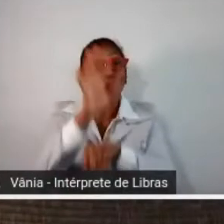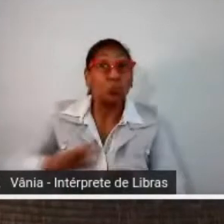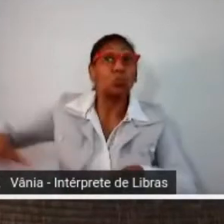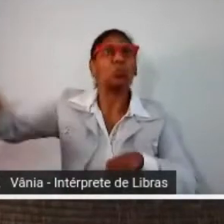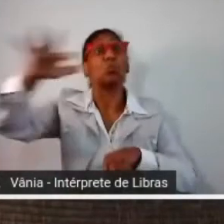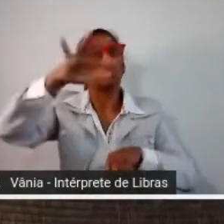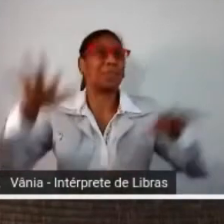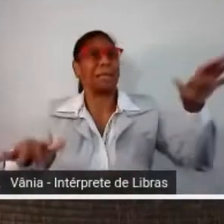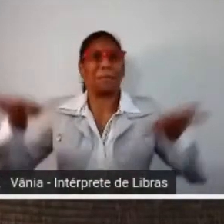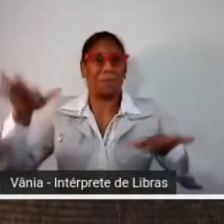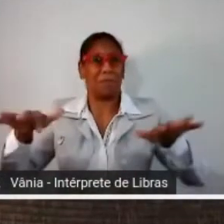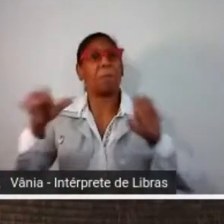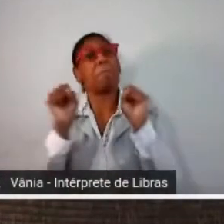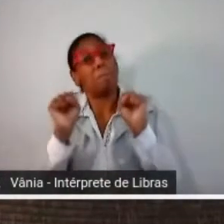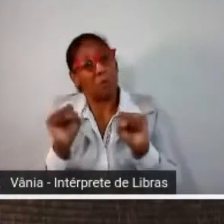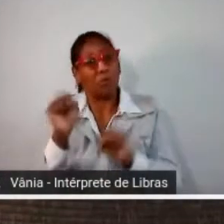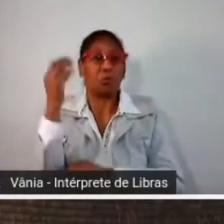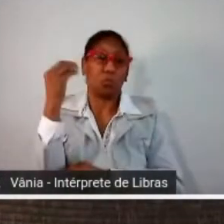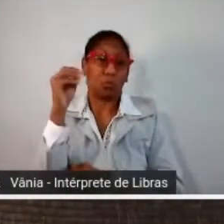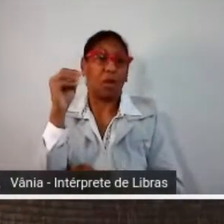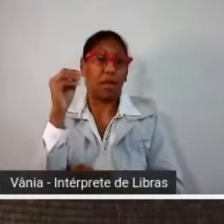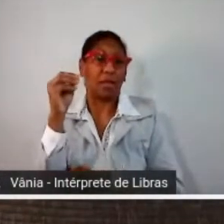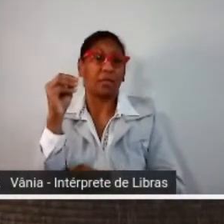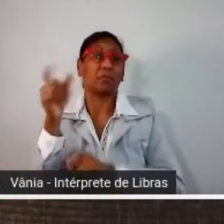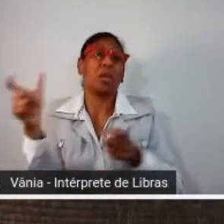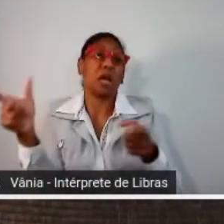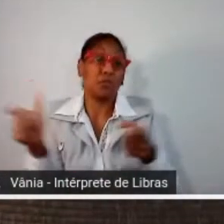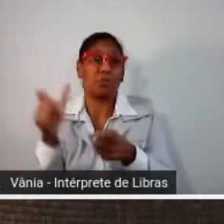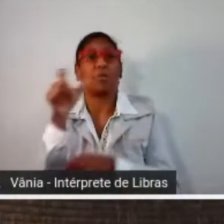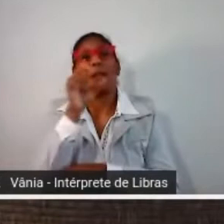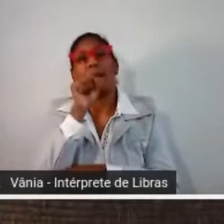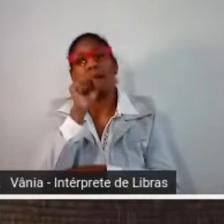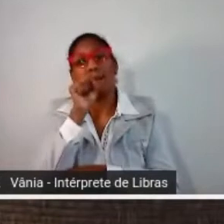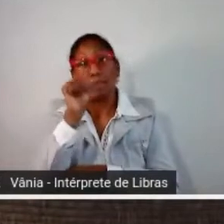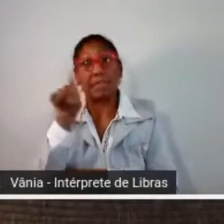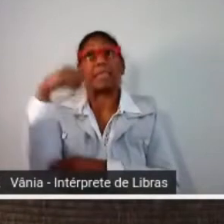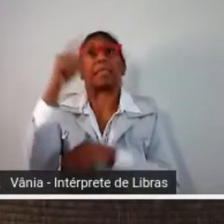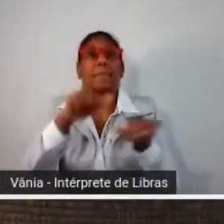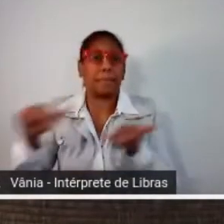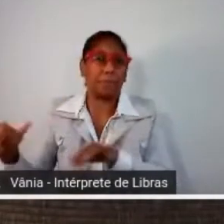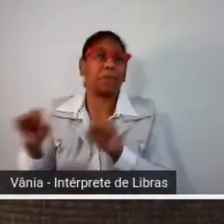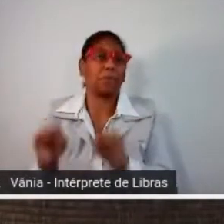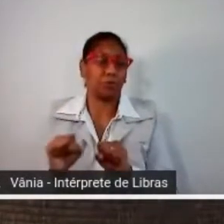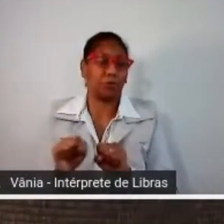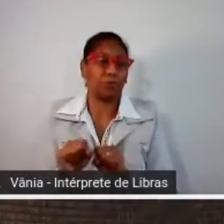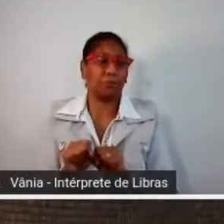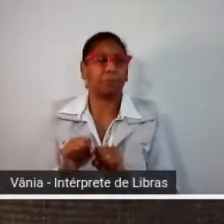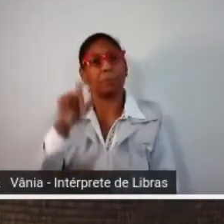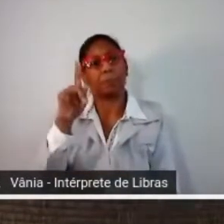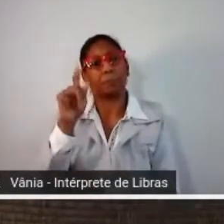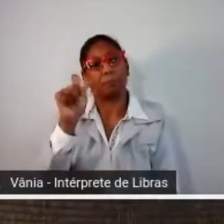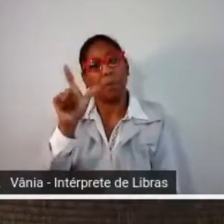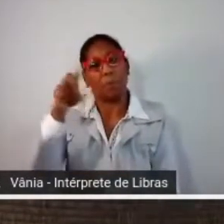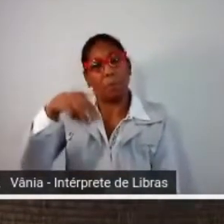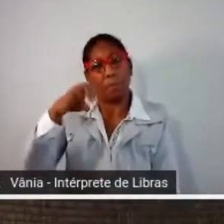indicadores, Porto Alegre é candidata aí a ter uma bandeira laranja na próxima semana. Palmeira das